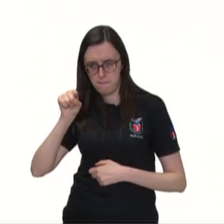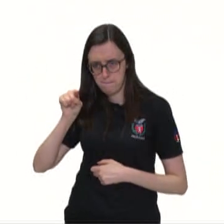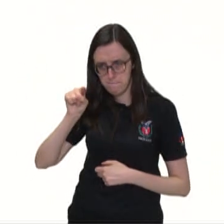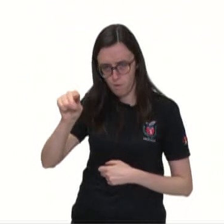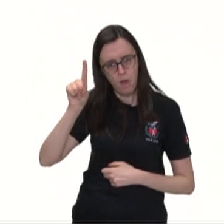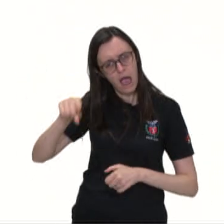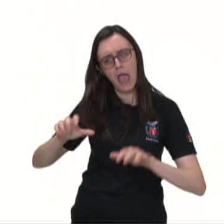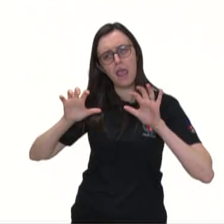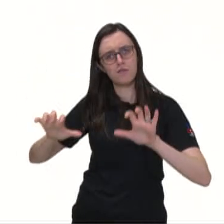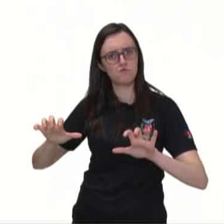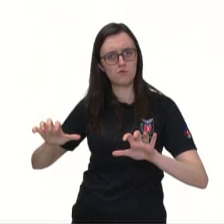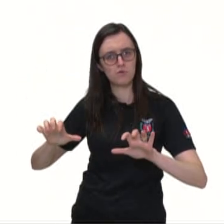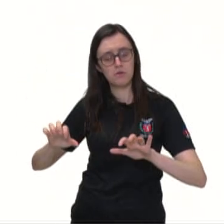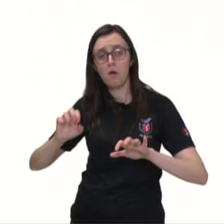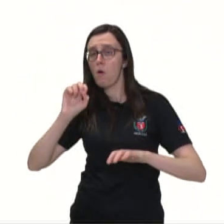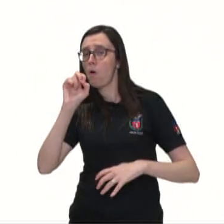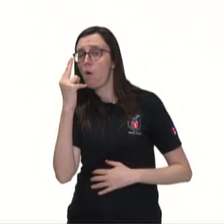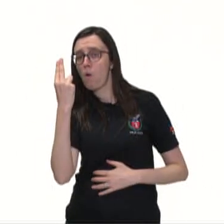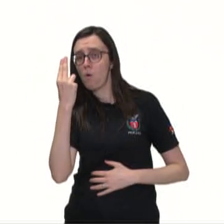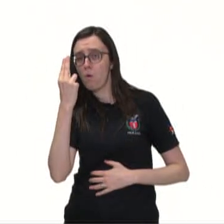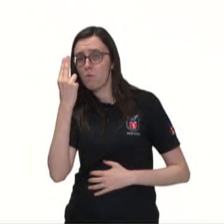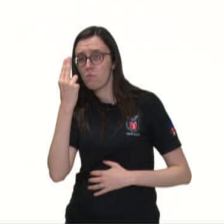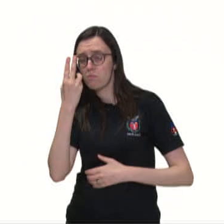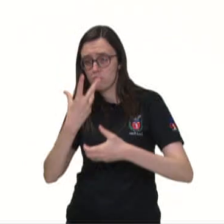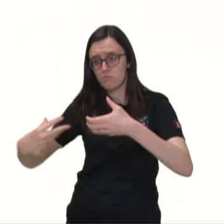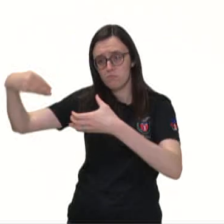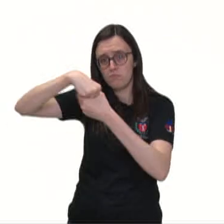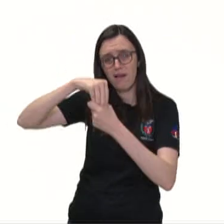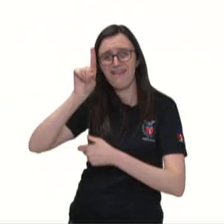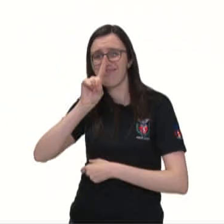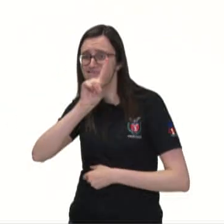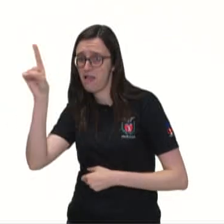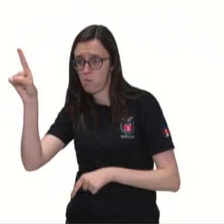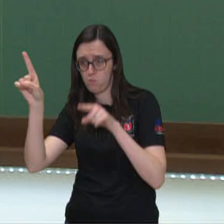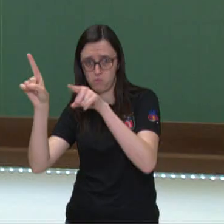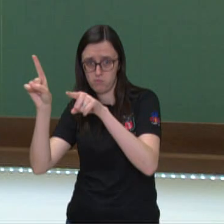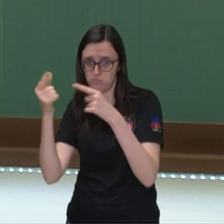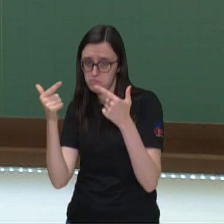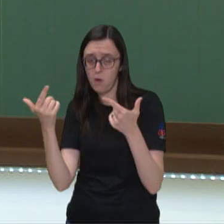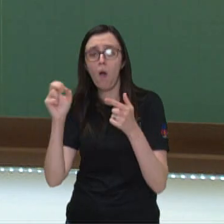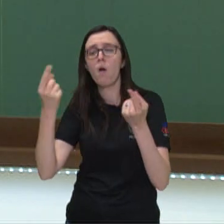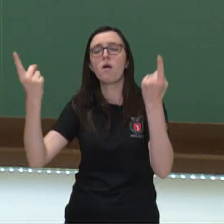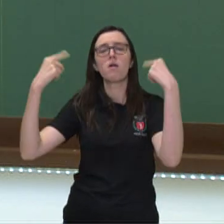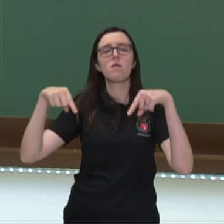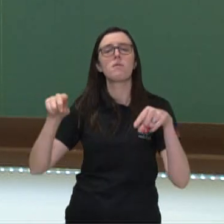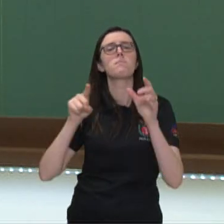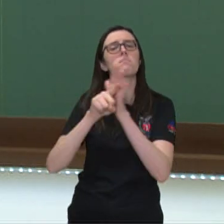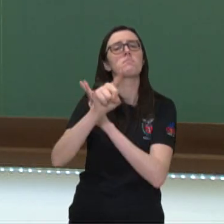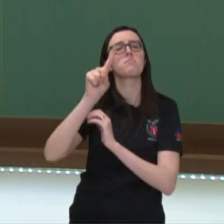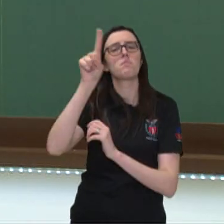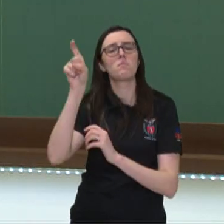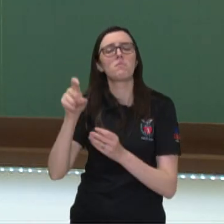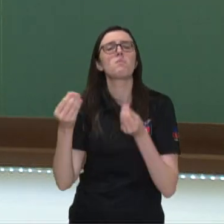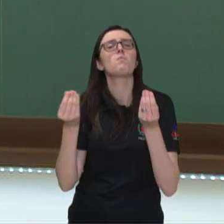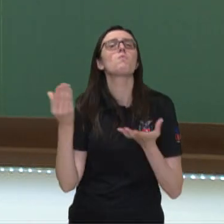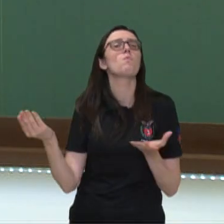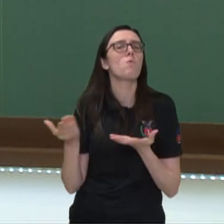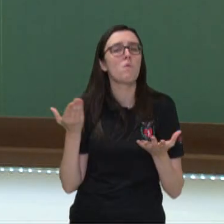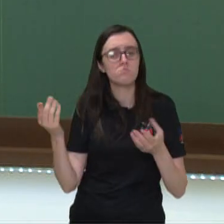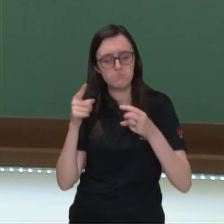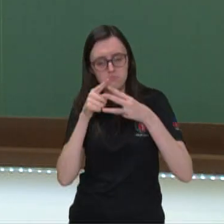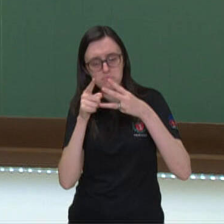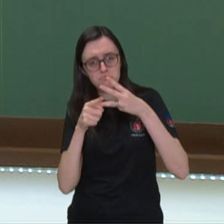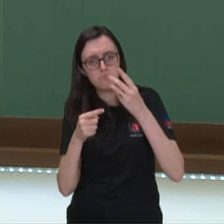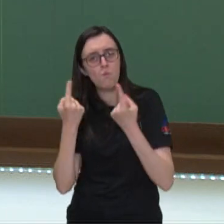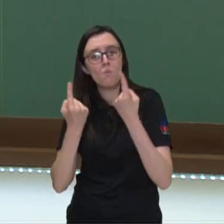ele está afirmando. Ele está negativo, ele está dizendo que ele não. Ou ele está no interrogativo, ele está fazendo